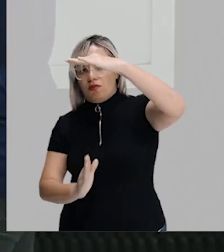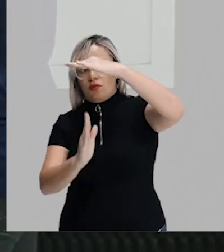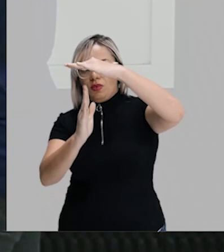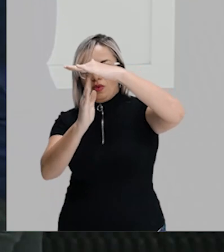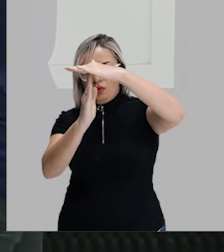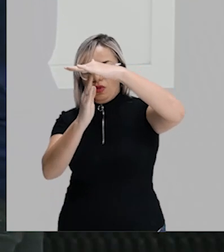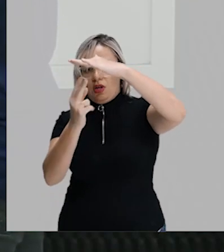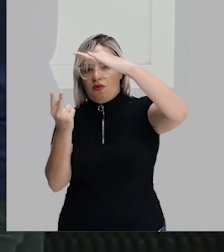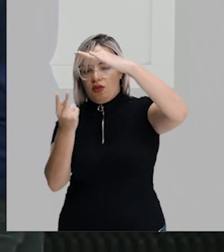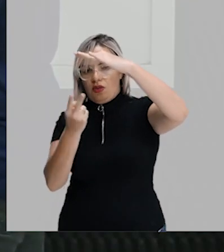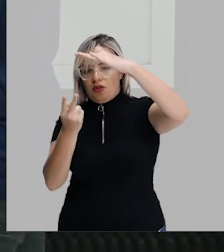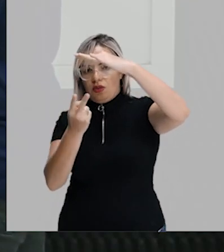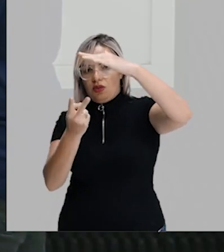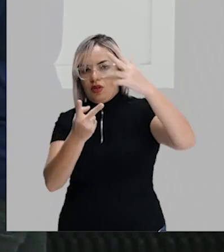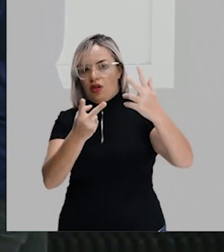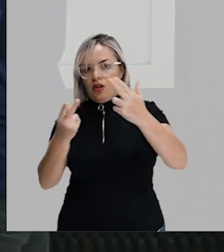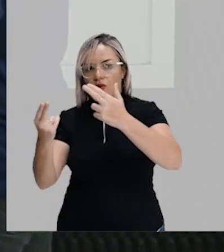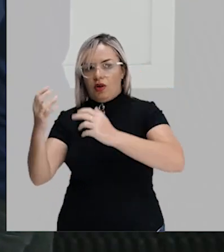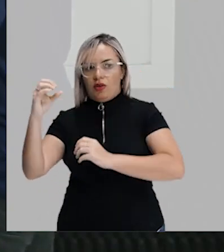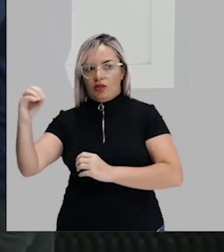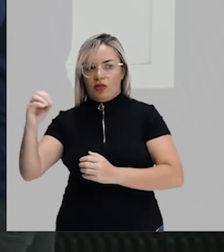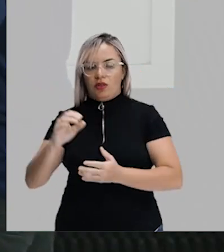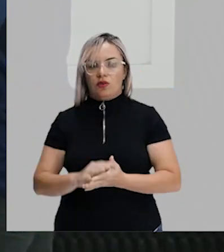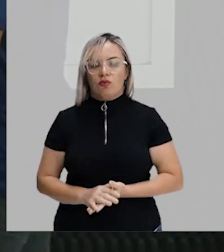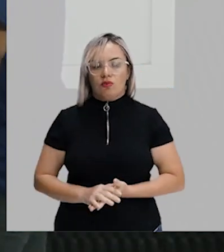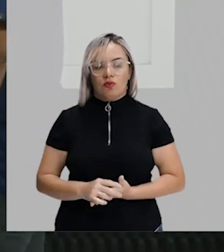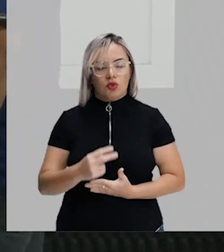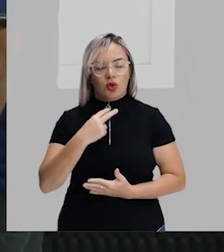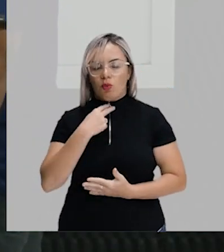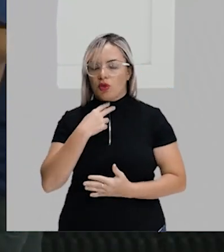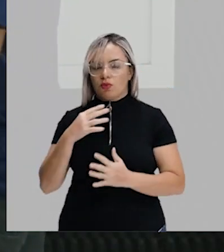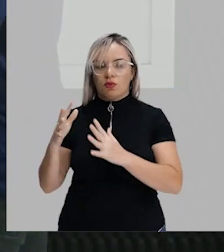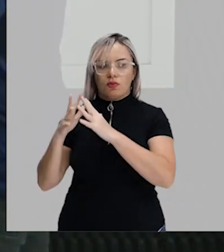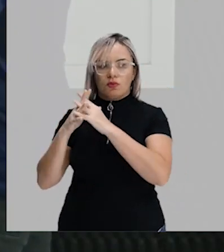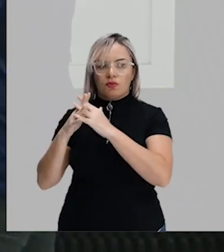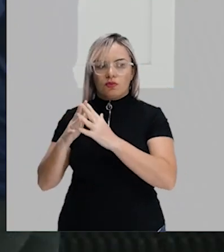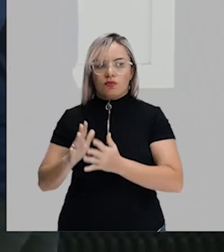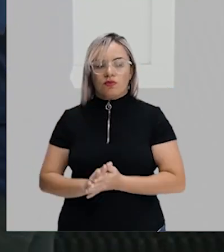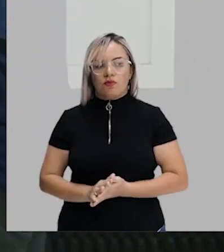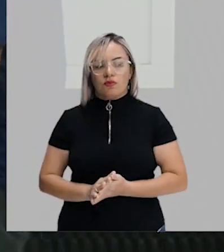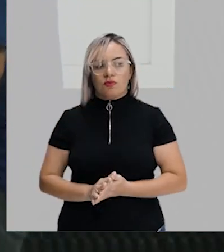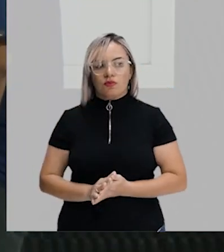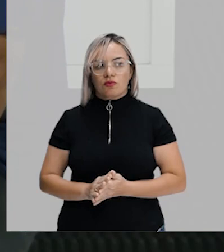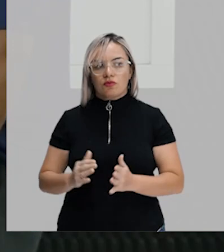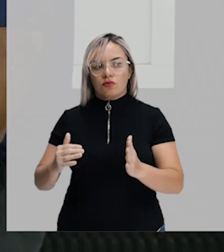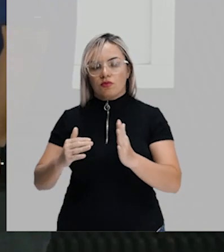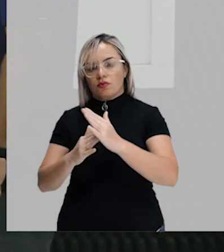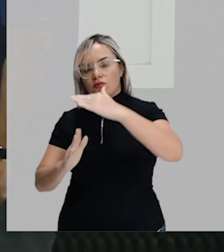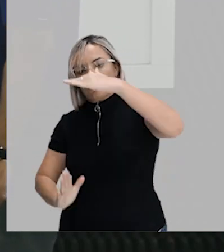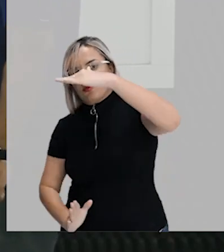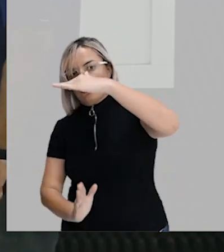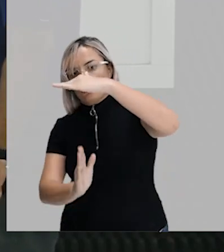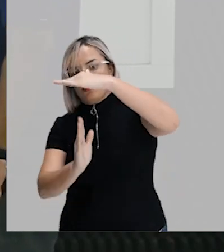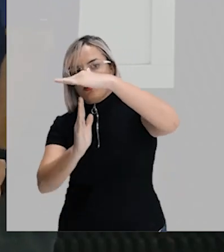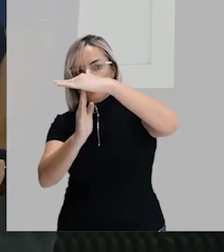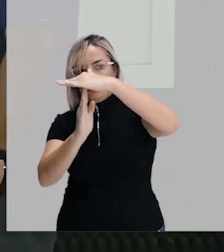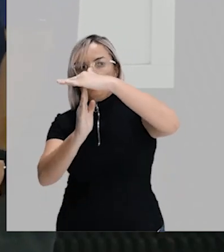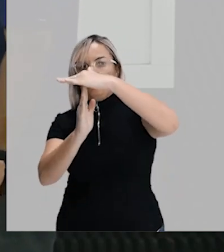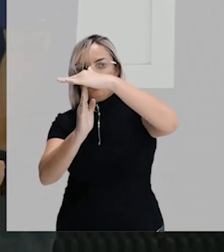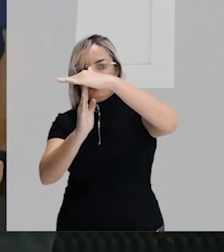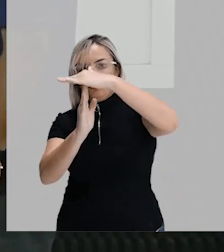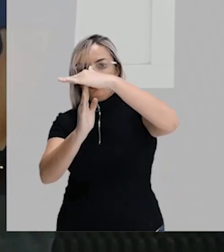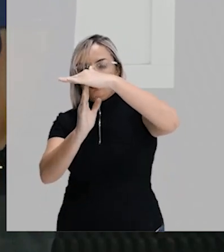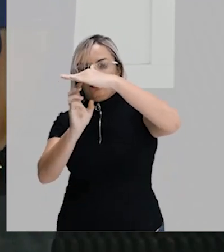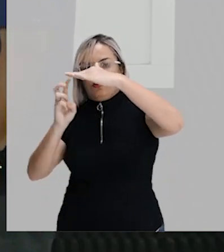máxima. Pronto. Para não confundir. Então, até a altura máxima, nós vamos ter o seguinte. Ó. Velocidade